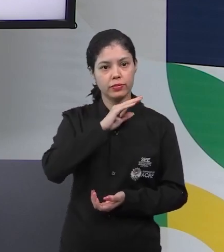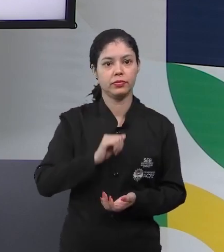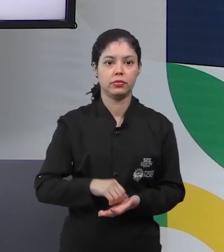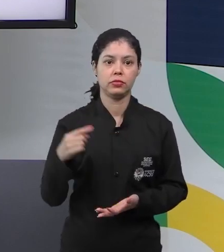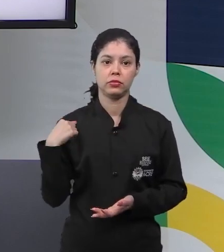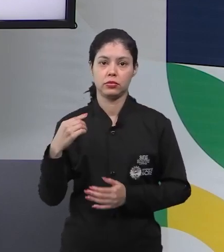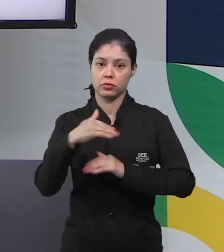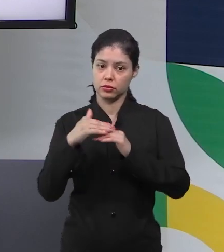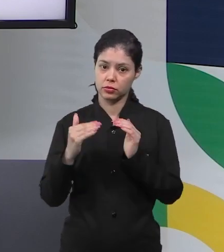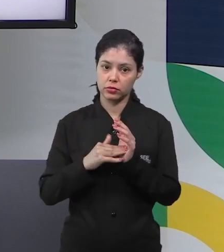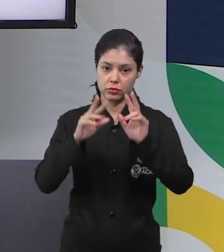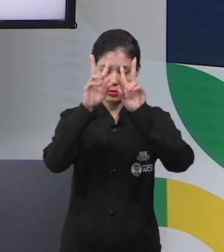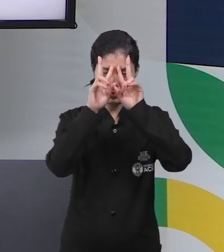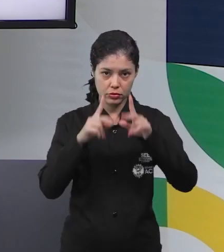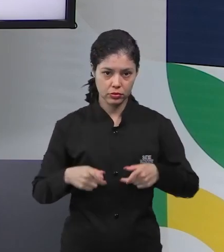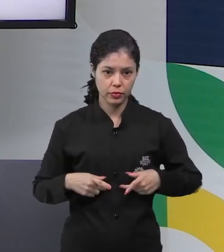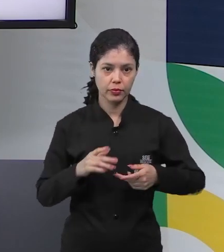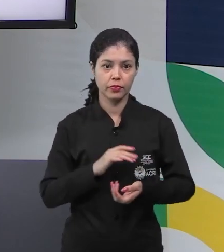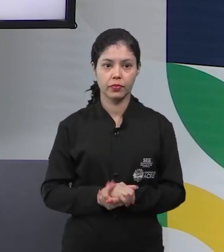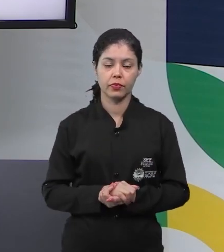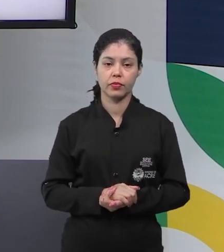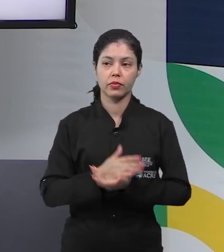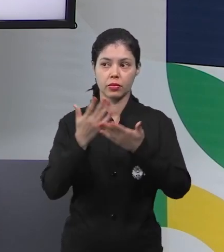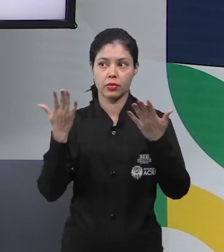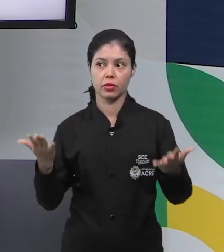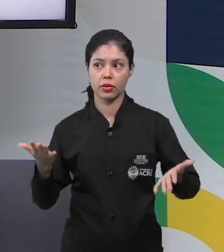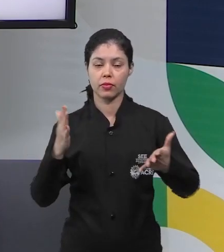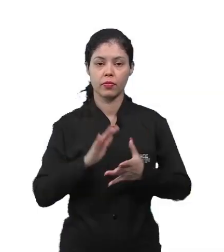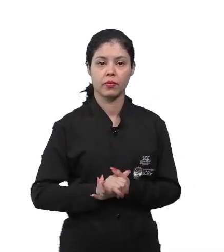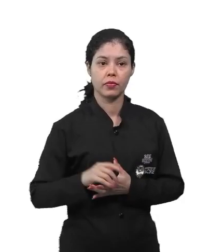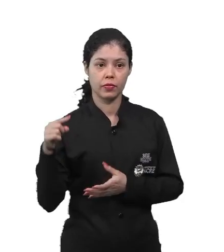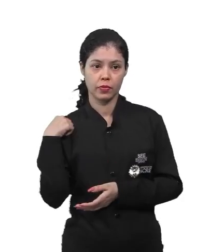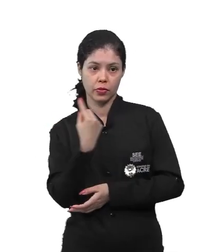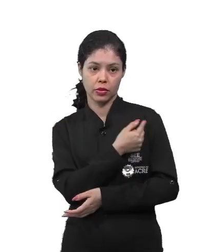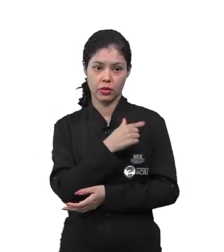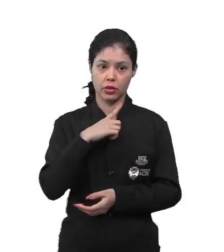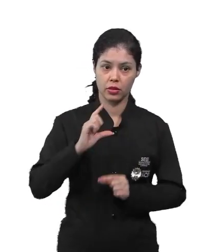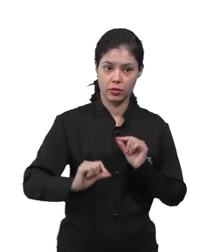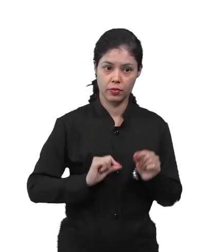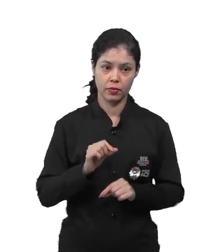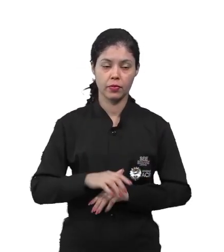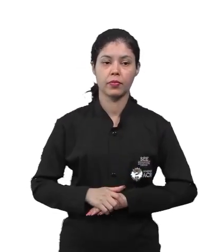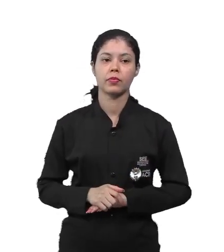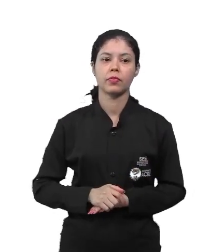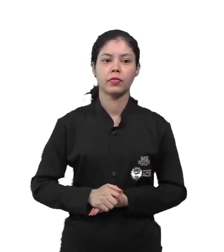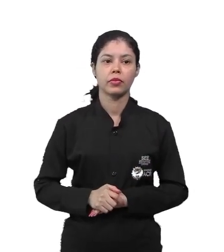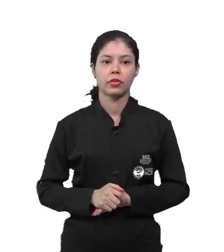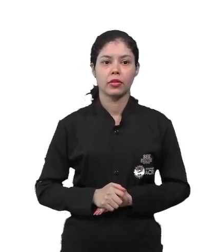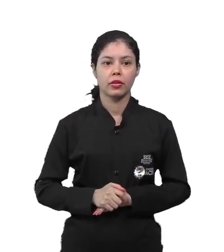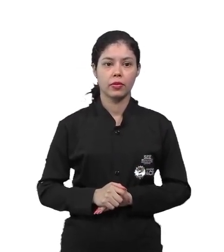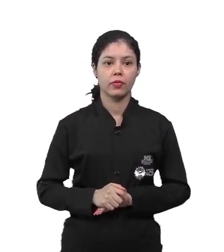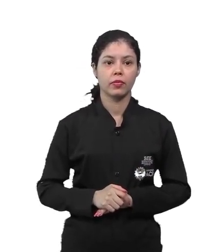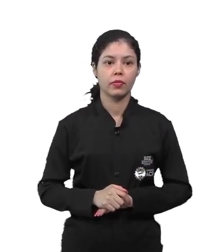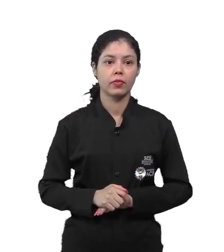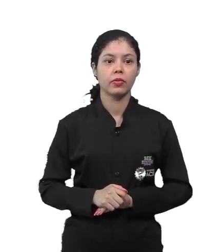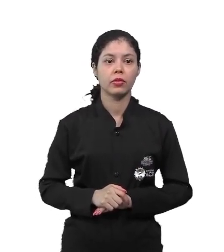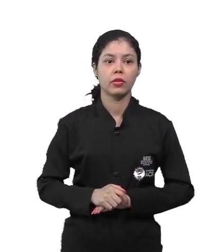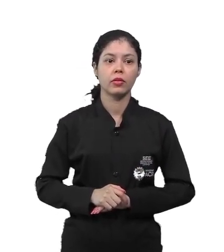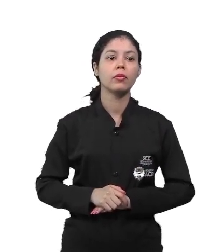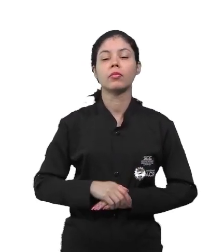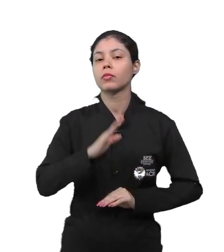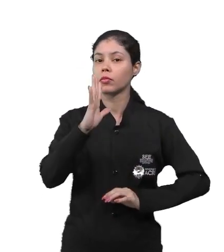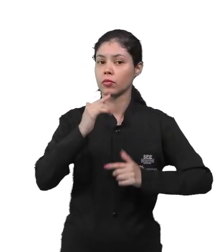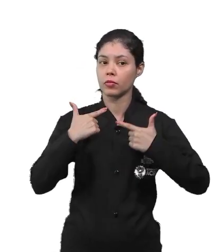para toda a humanidade. Então, nós temos o seguinte: guerras e